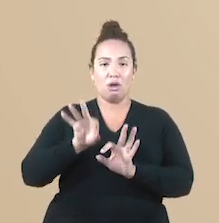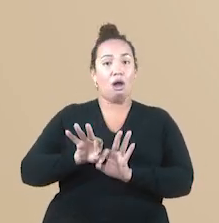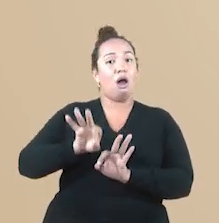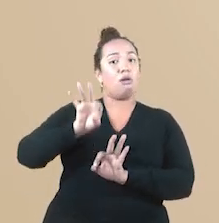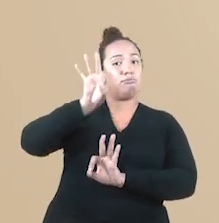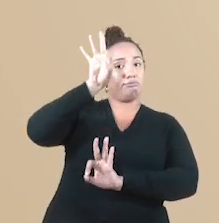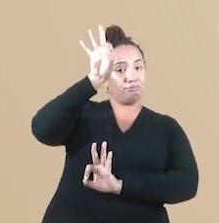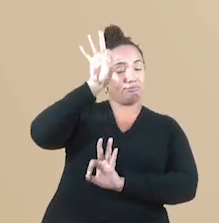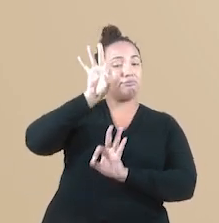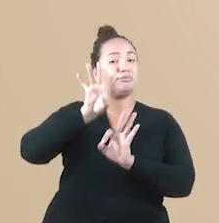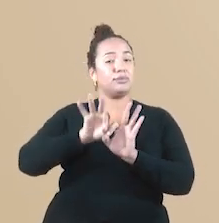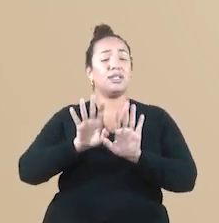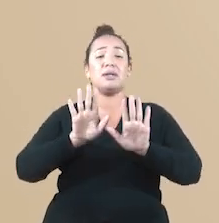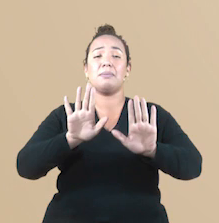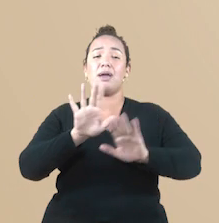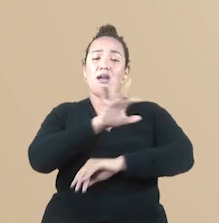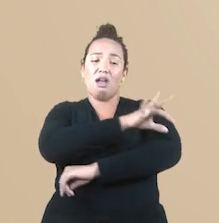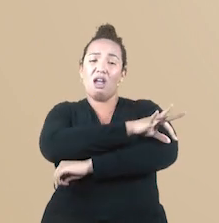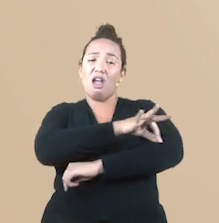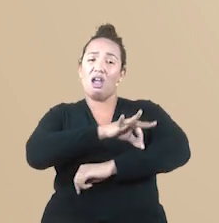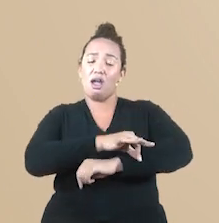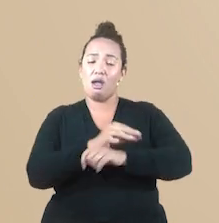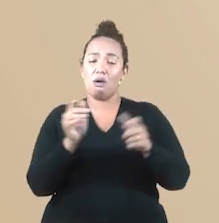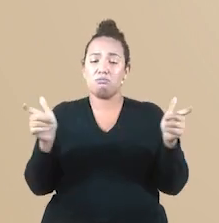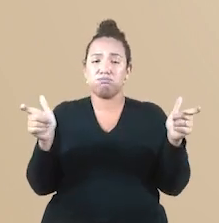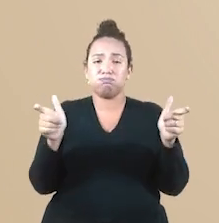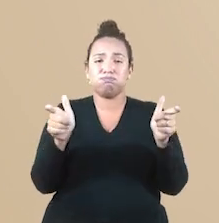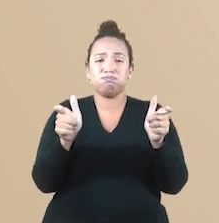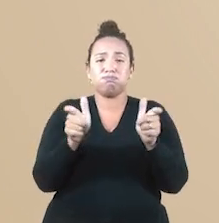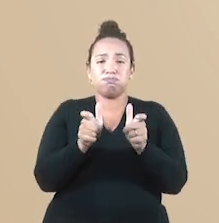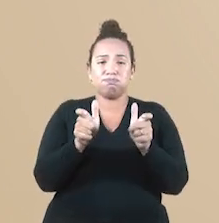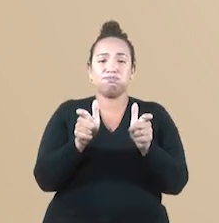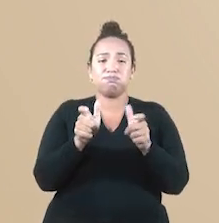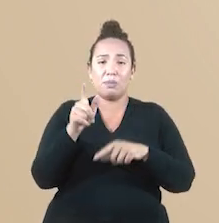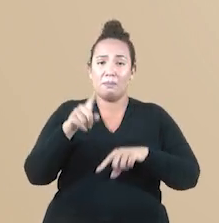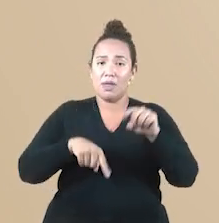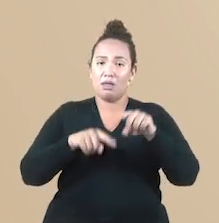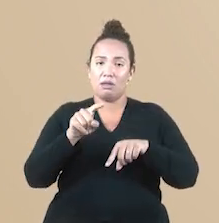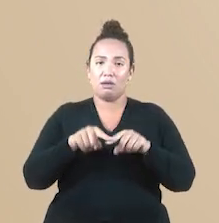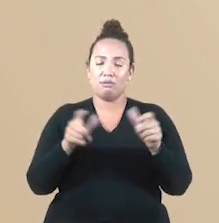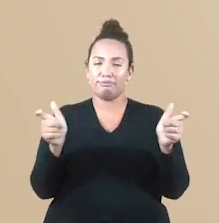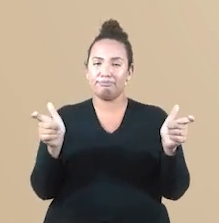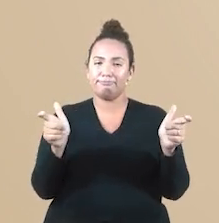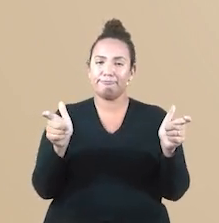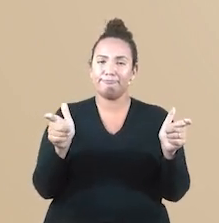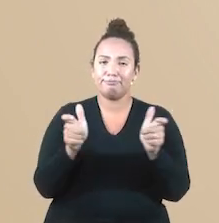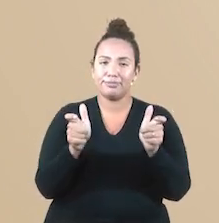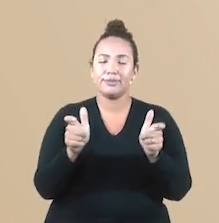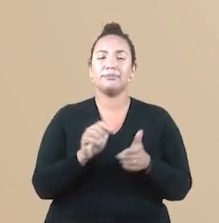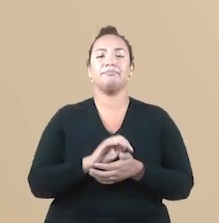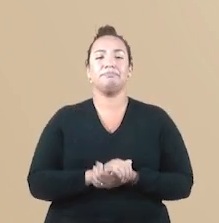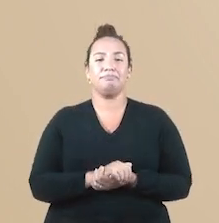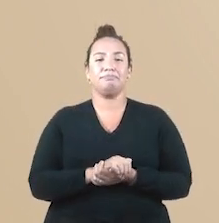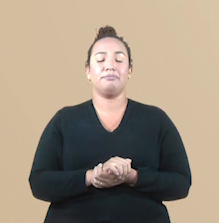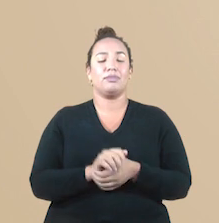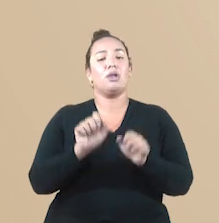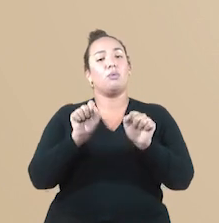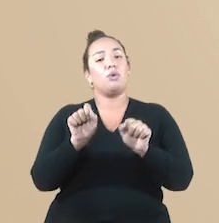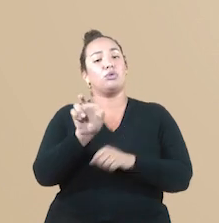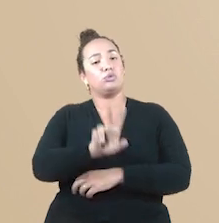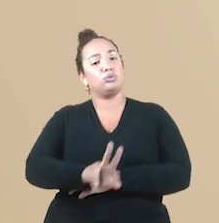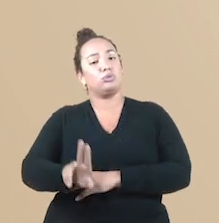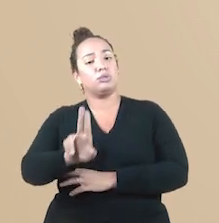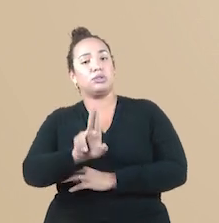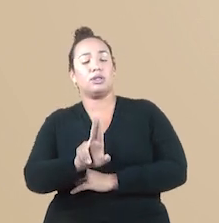comprimento. Mas a régua é pequena, um instrumento pequeno então. Nós podemos usá-la para